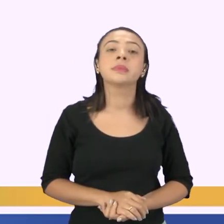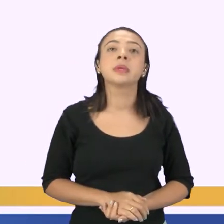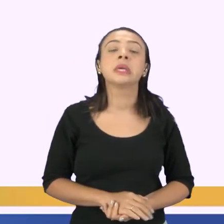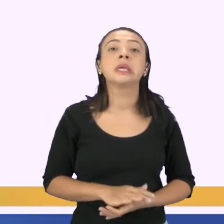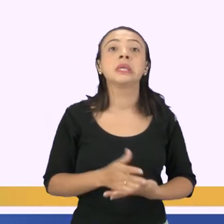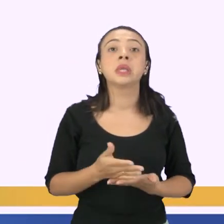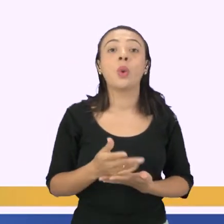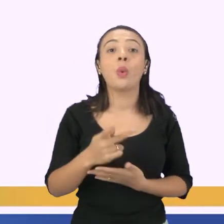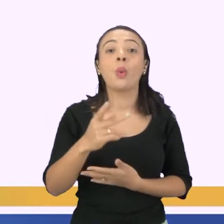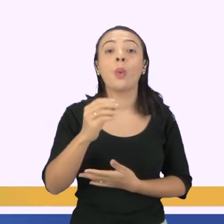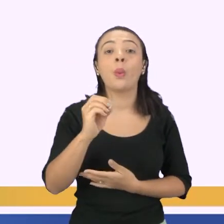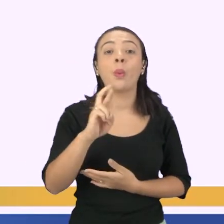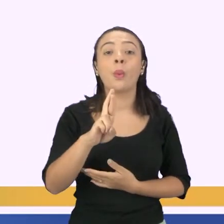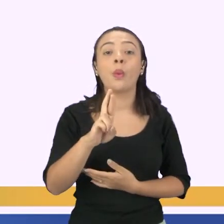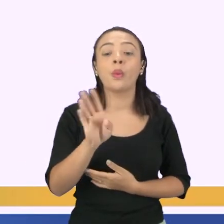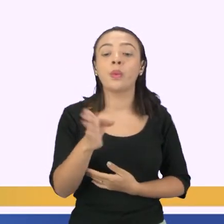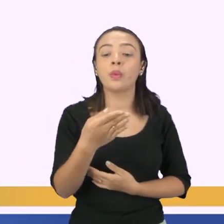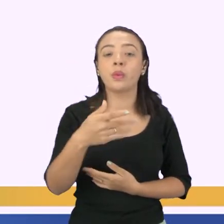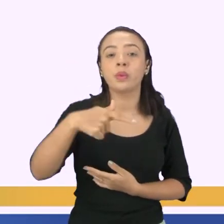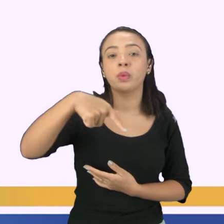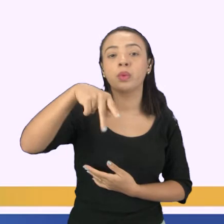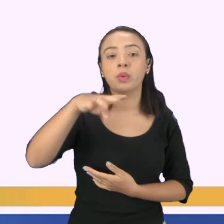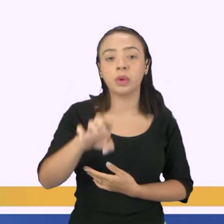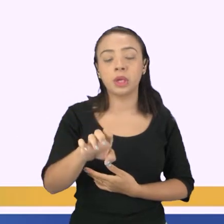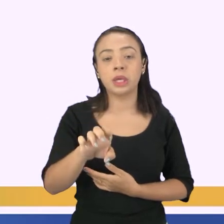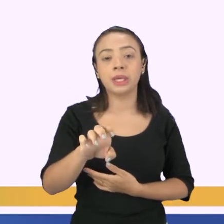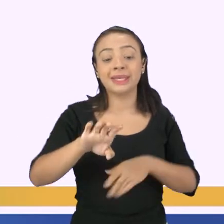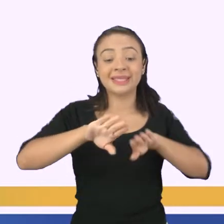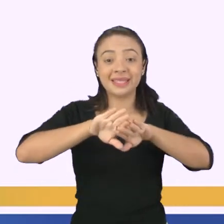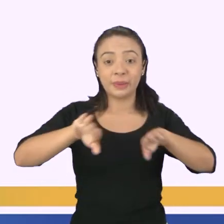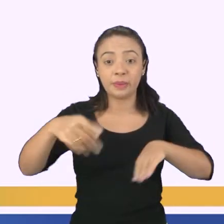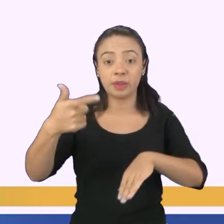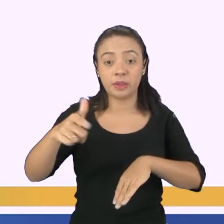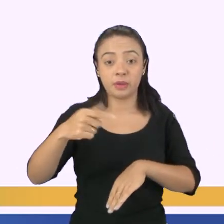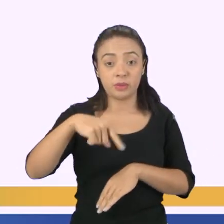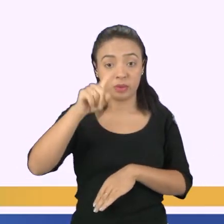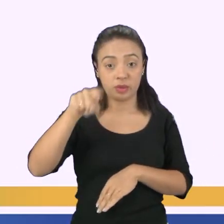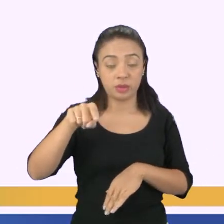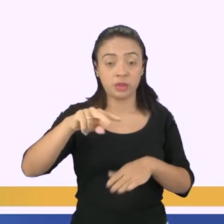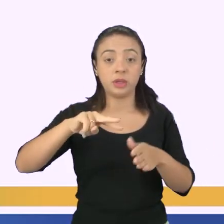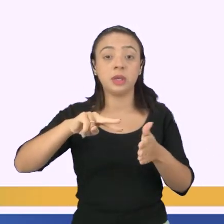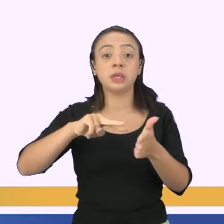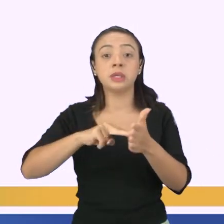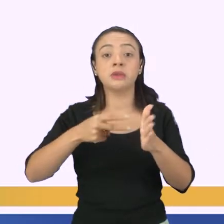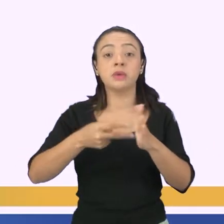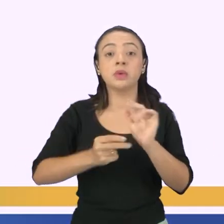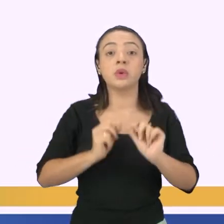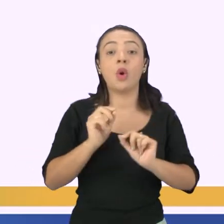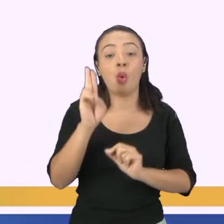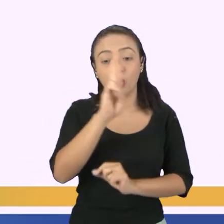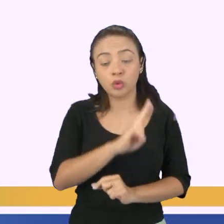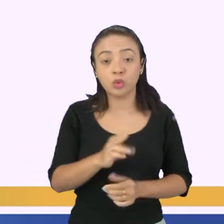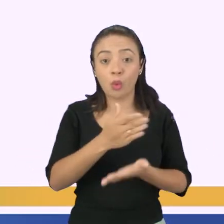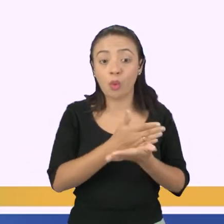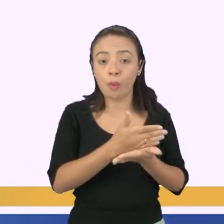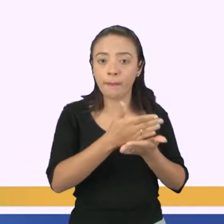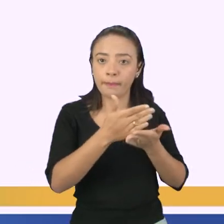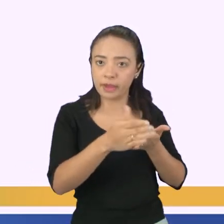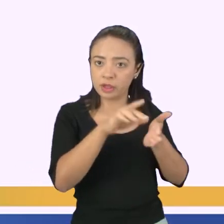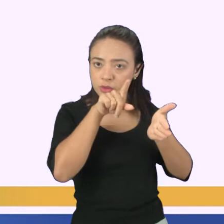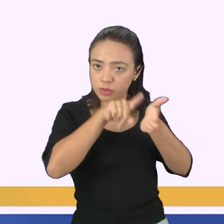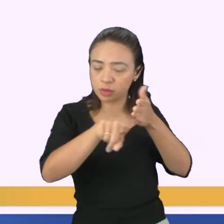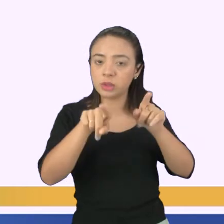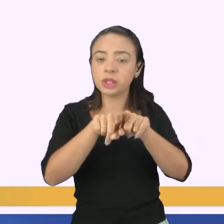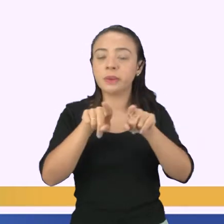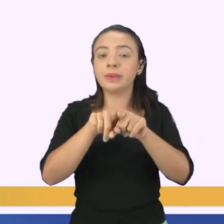porquê separado, sem acento, ele é usado em início de pergunta e pergunta indireta, como esses dois